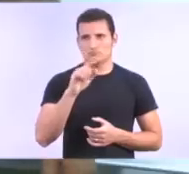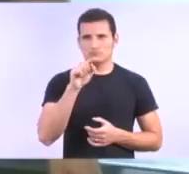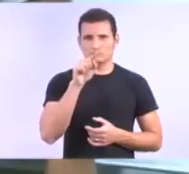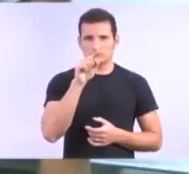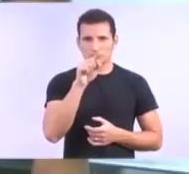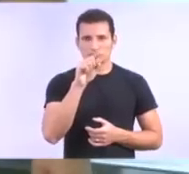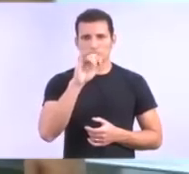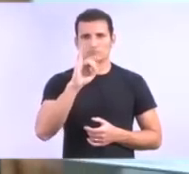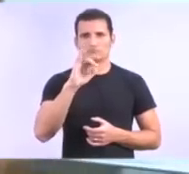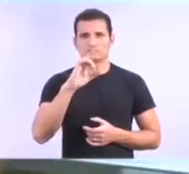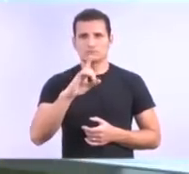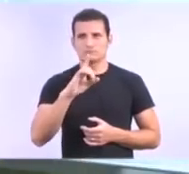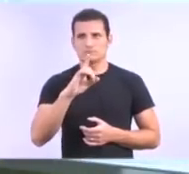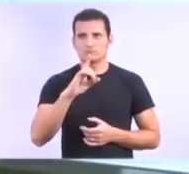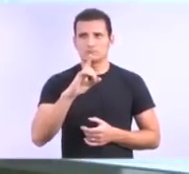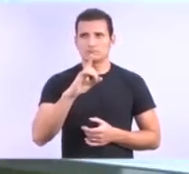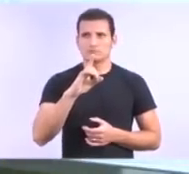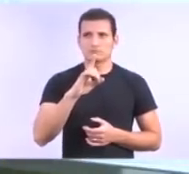gente,